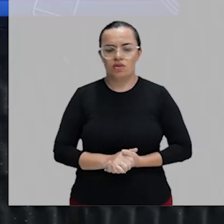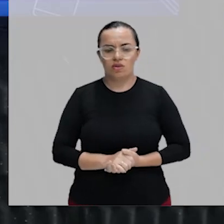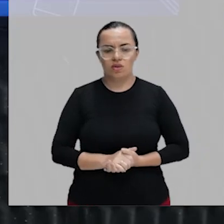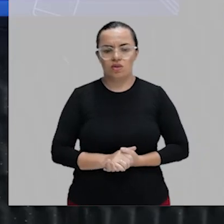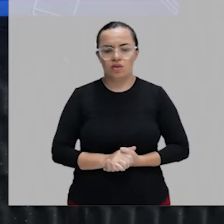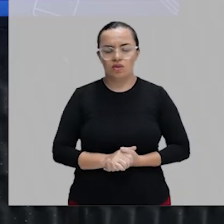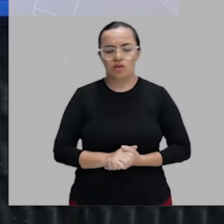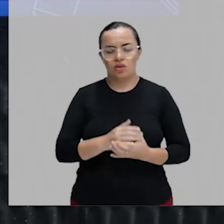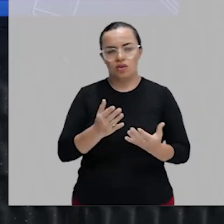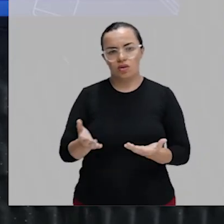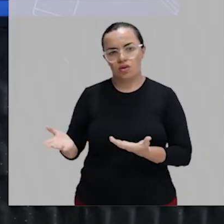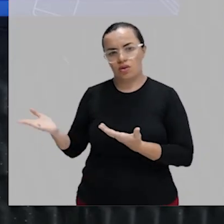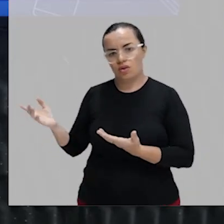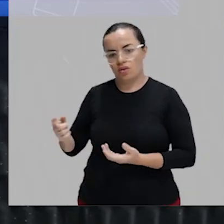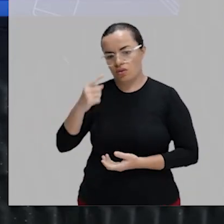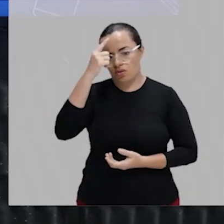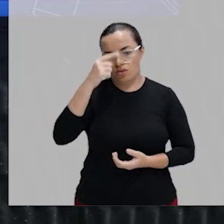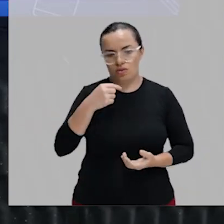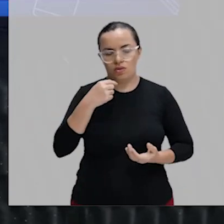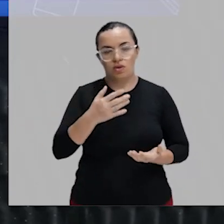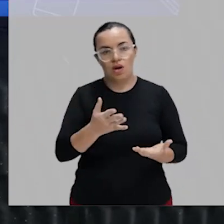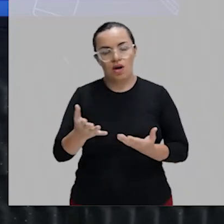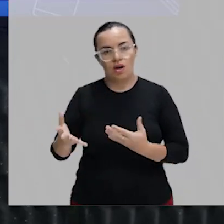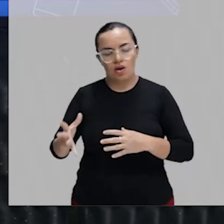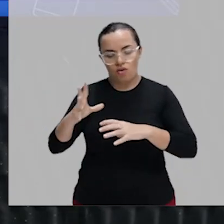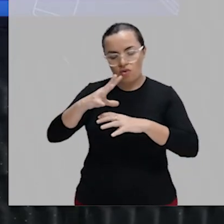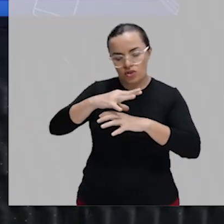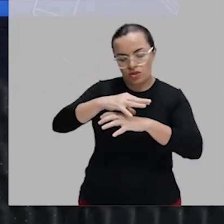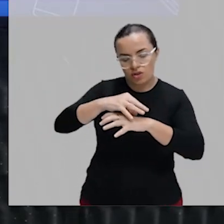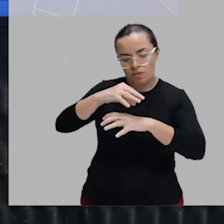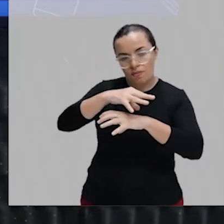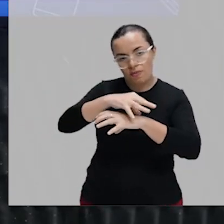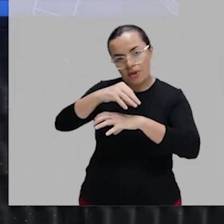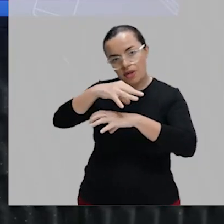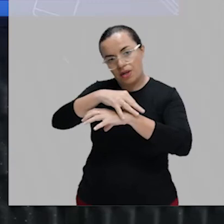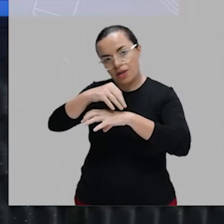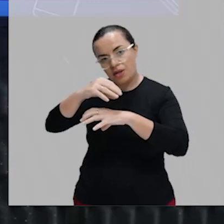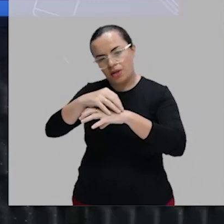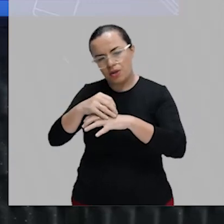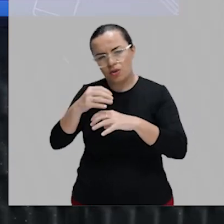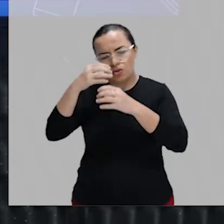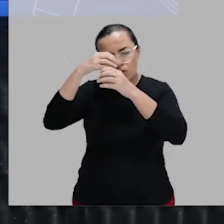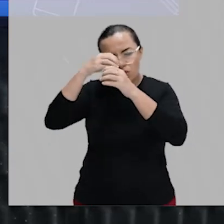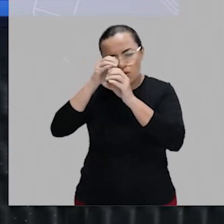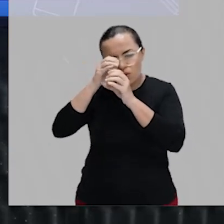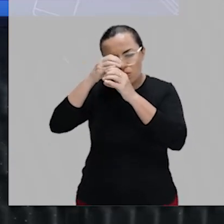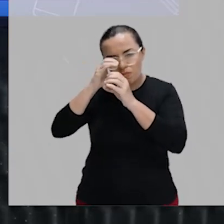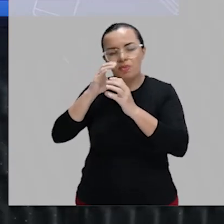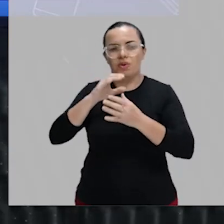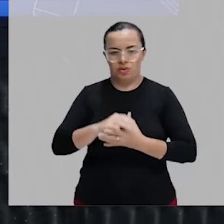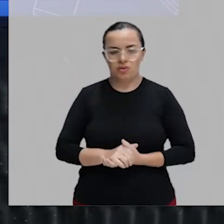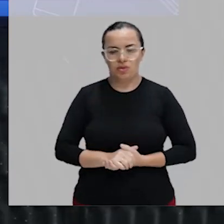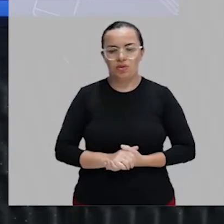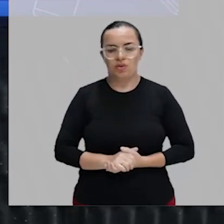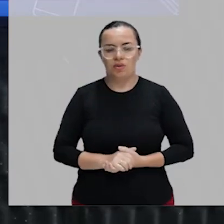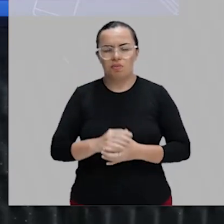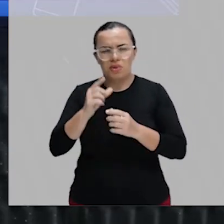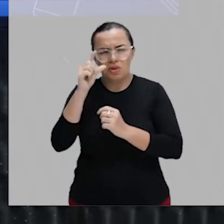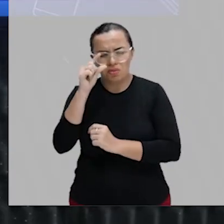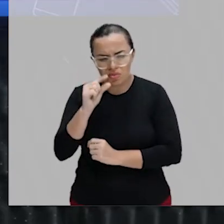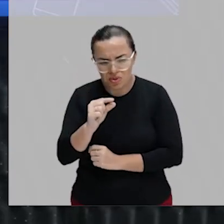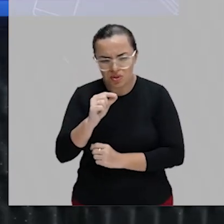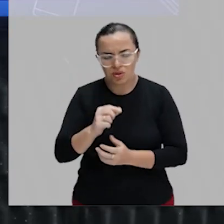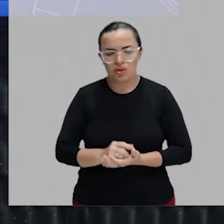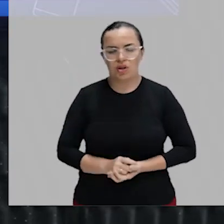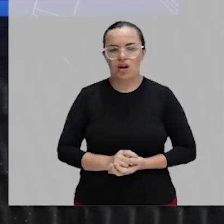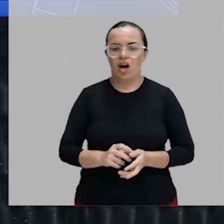fossem pelos microscópicos. A diferença do cílio para o flagelo é o tamanho. O cílio